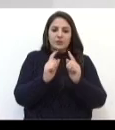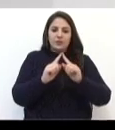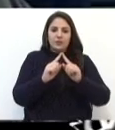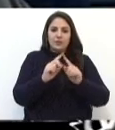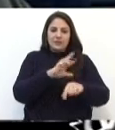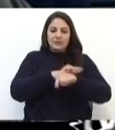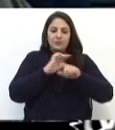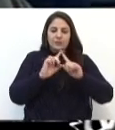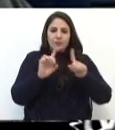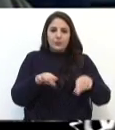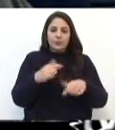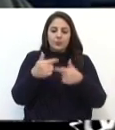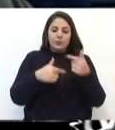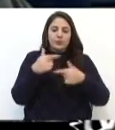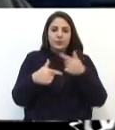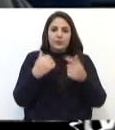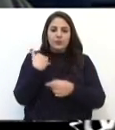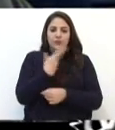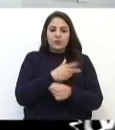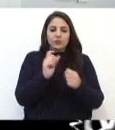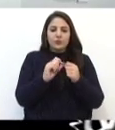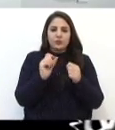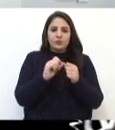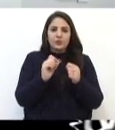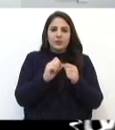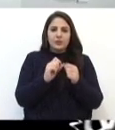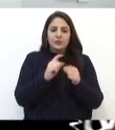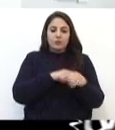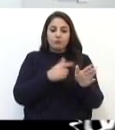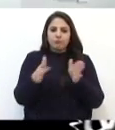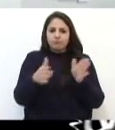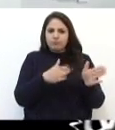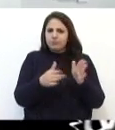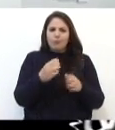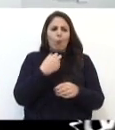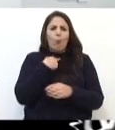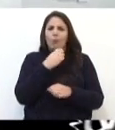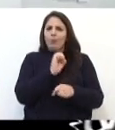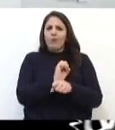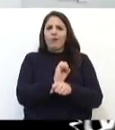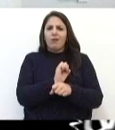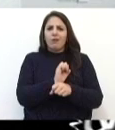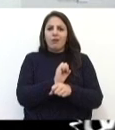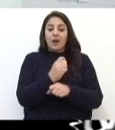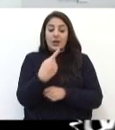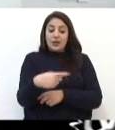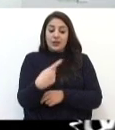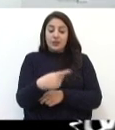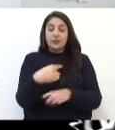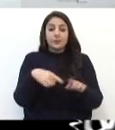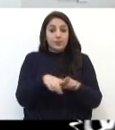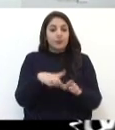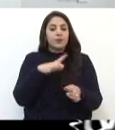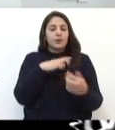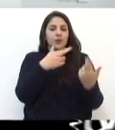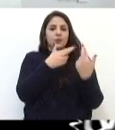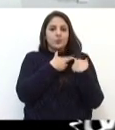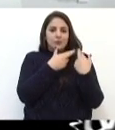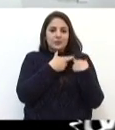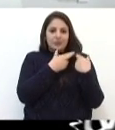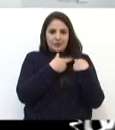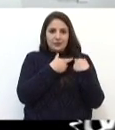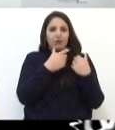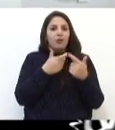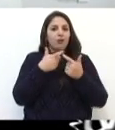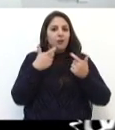Todo o trabalho que o Concepro tem feito ao longo desse tempo, ele não pode parar. E essa casa aqui tem uma